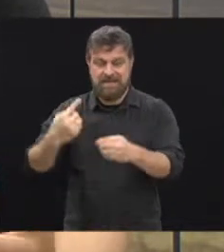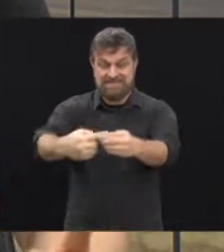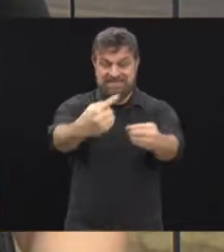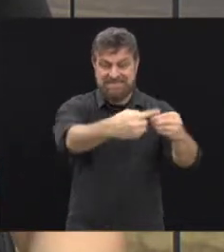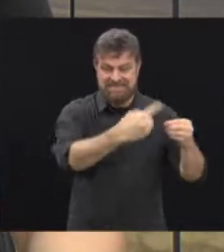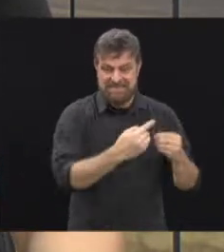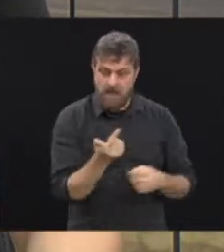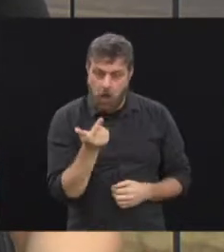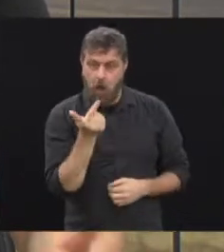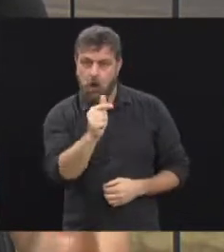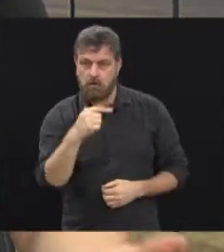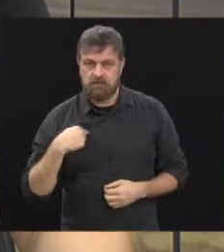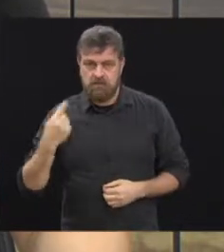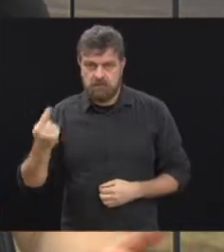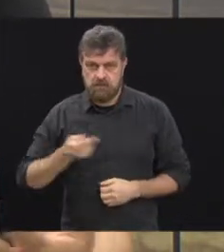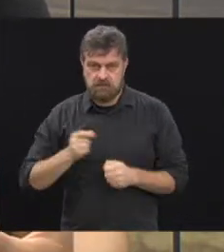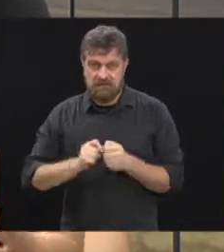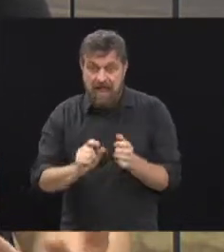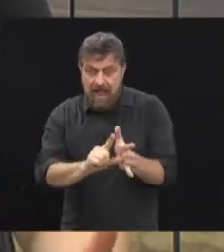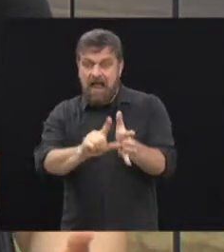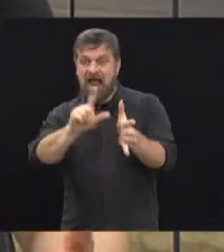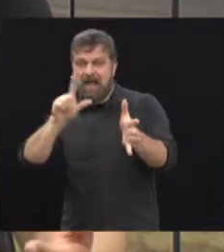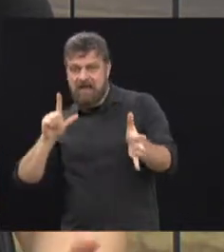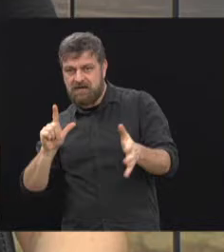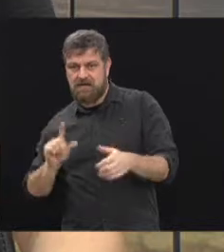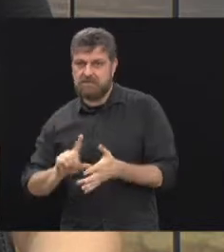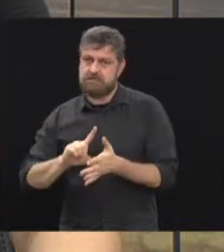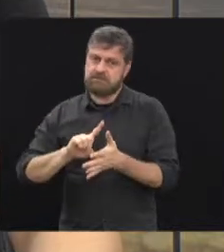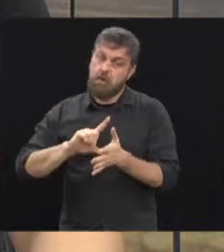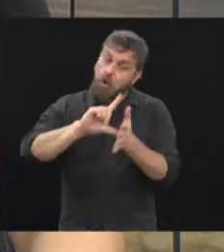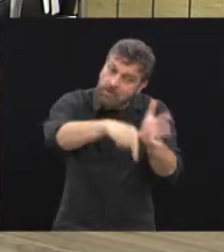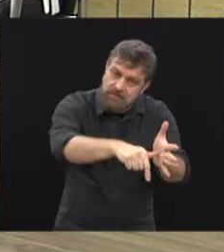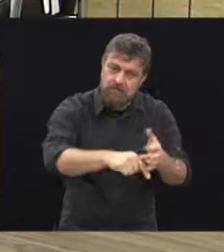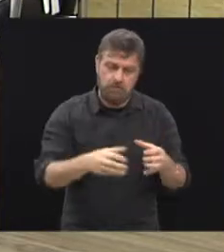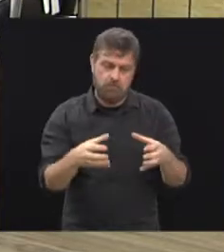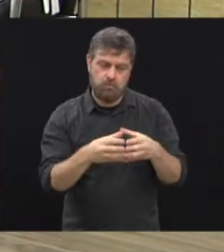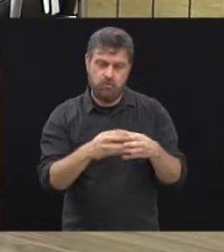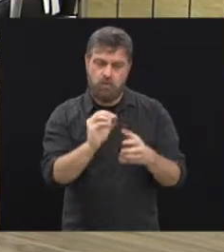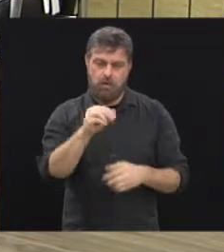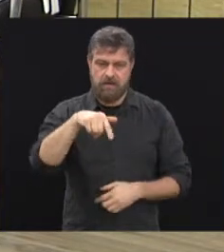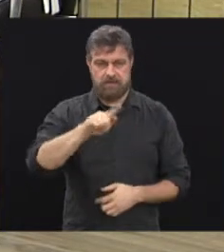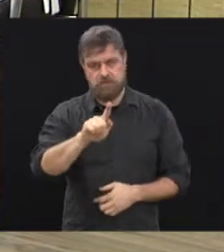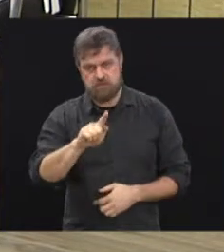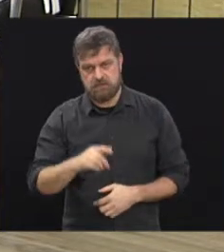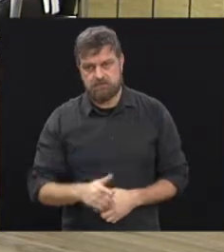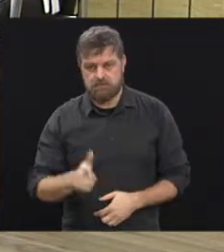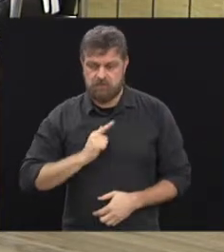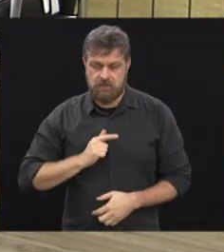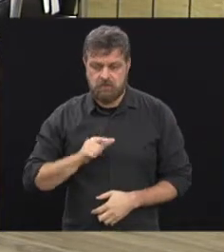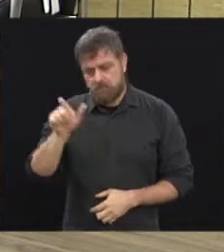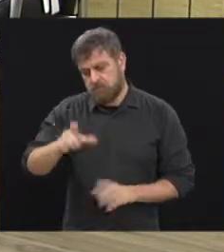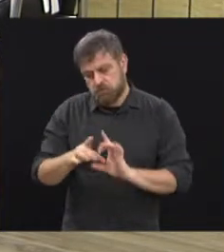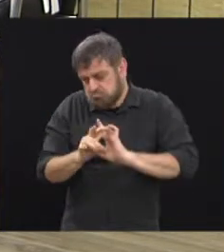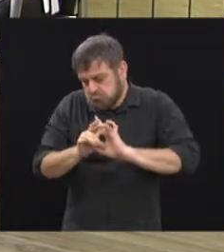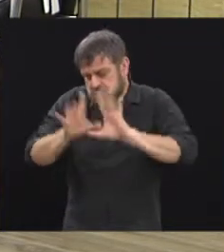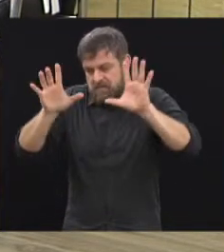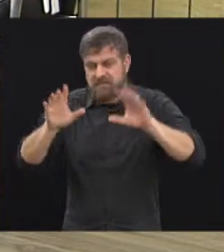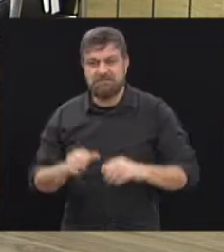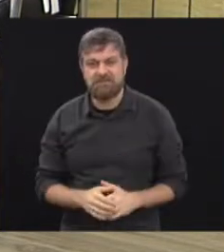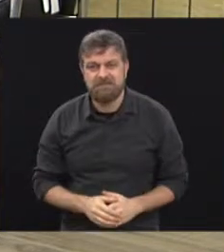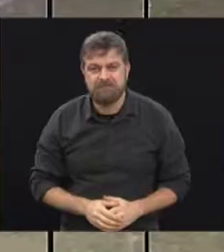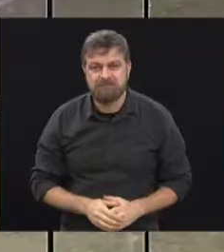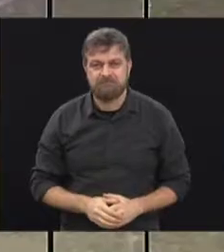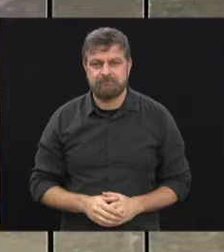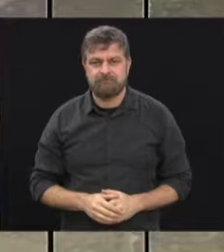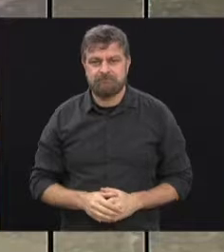cidade, a gente recomenda que ele faça antes ou depois do período que ele estiver na ONG. Certo. Então aí fica por escolha do viajante, mas é mais ou menos